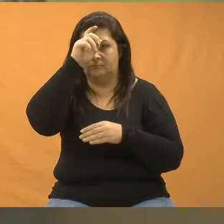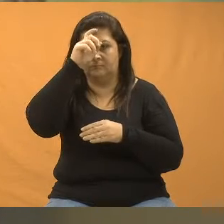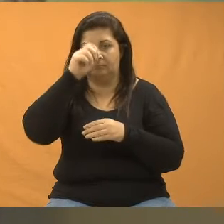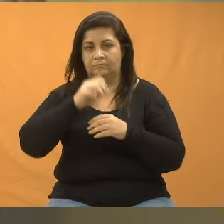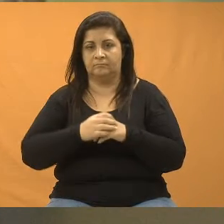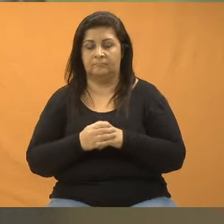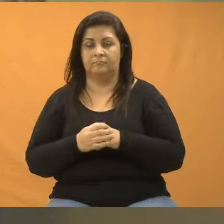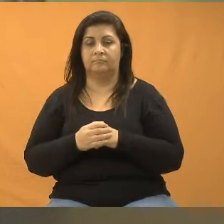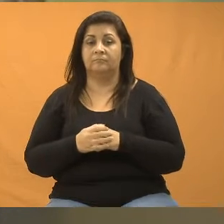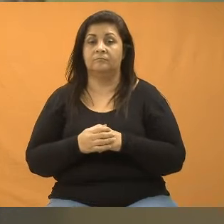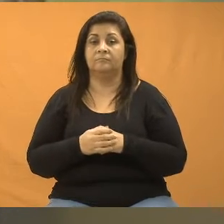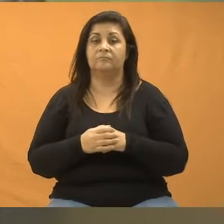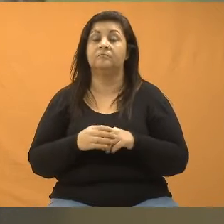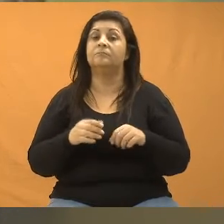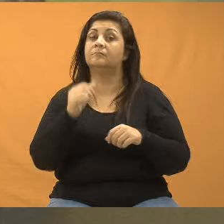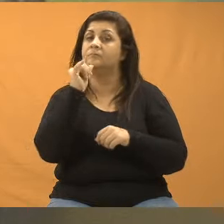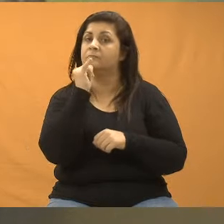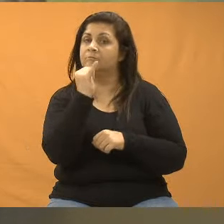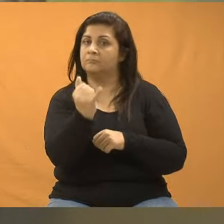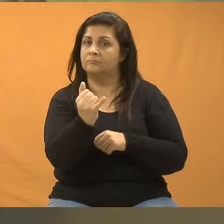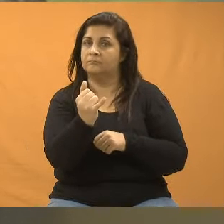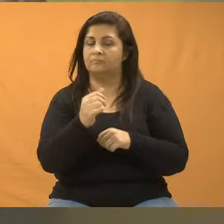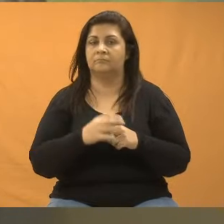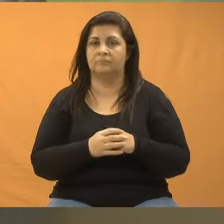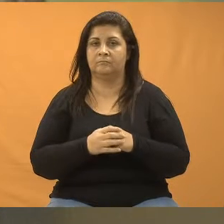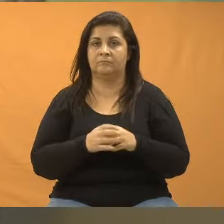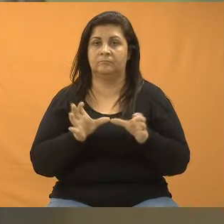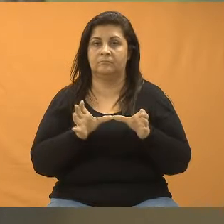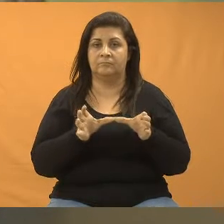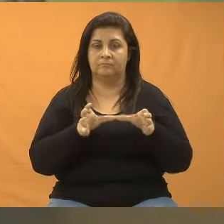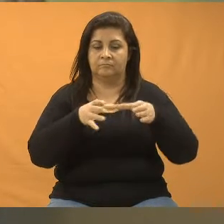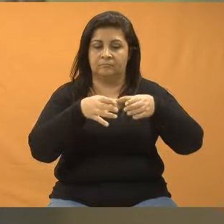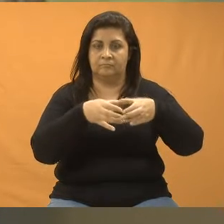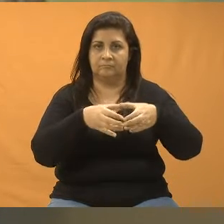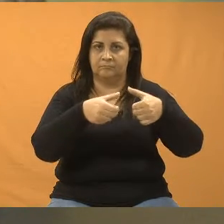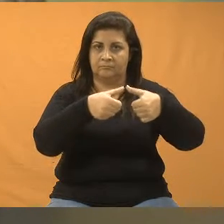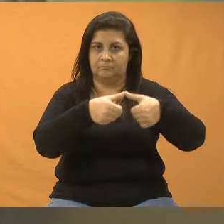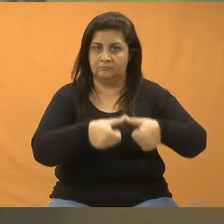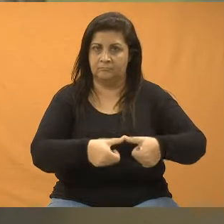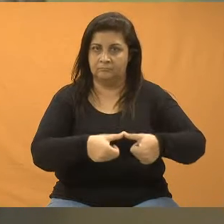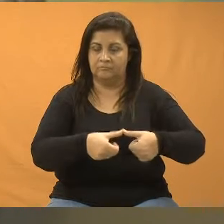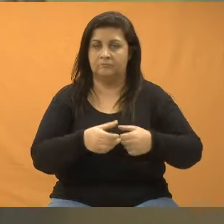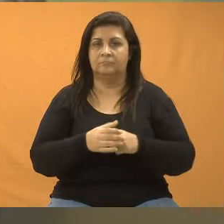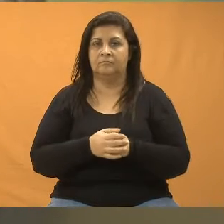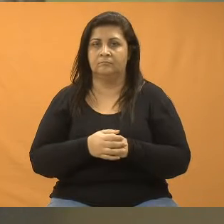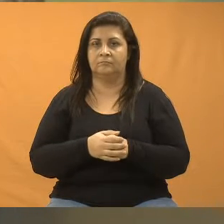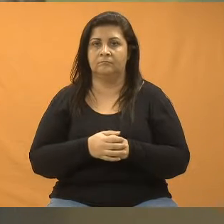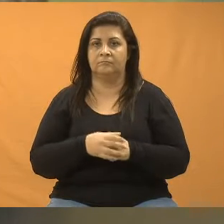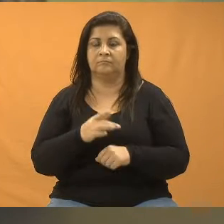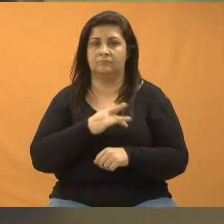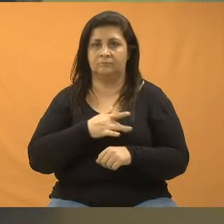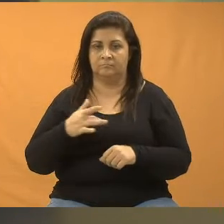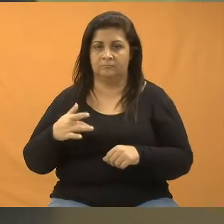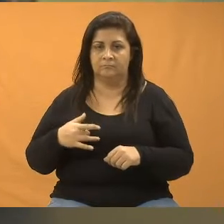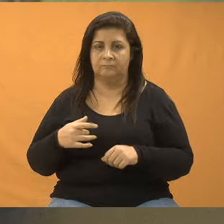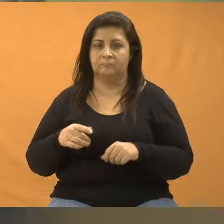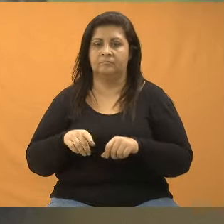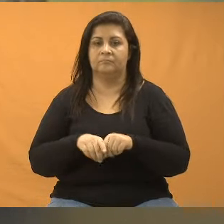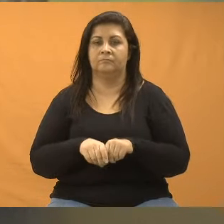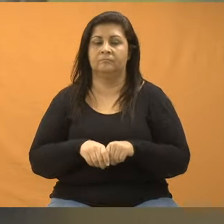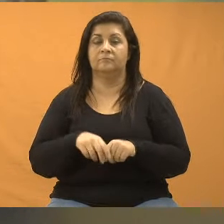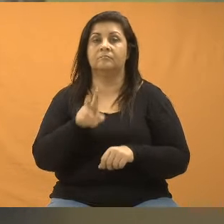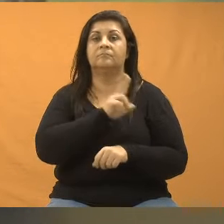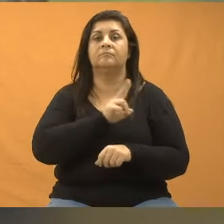audiência pública foi convocada pela Comissão Permanente de Saúde e Assistência Social dessa casa, que é composta